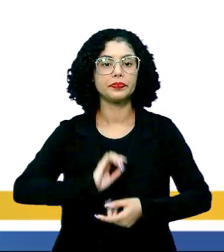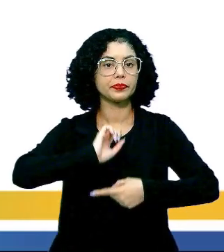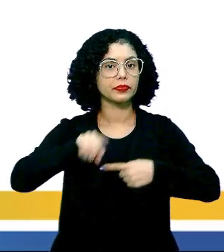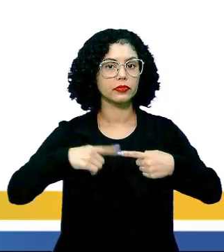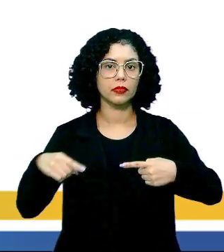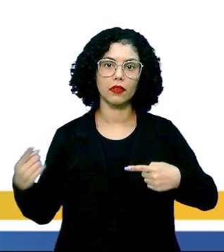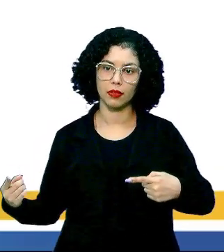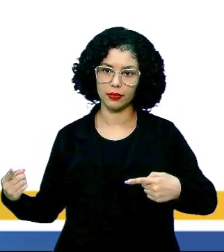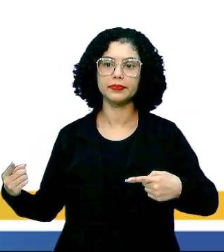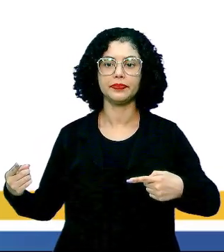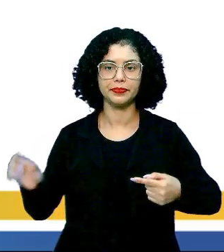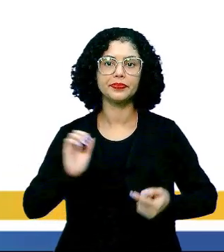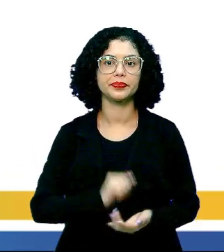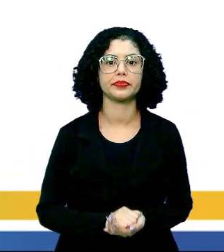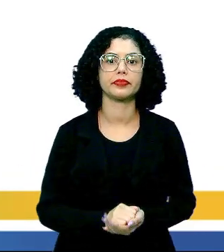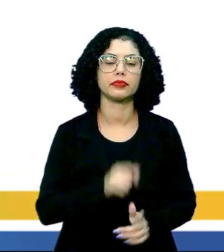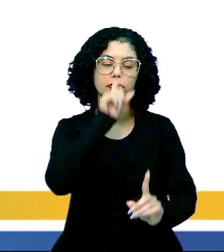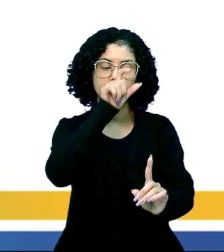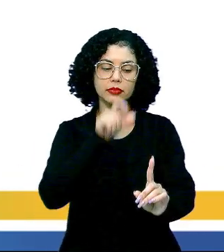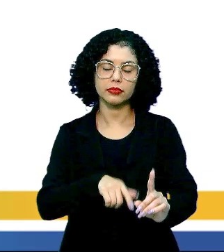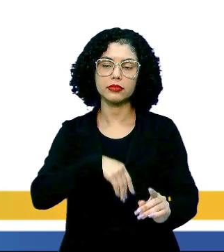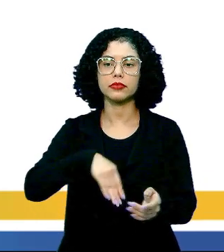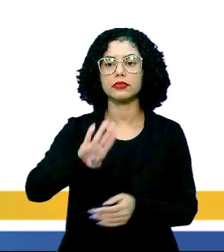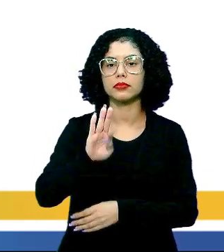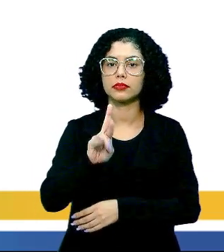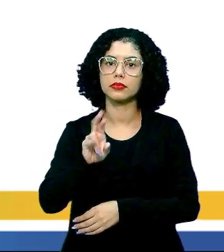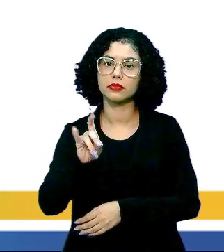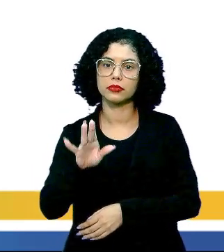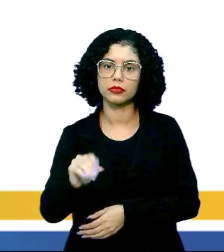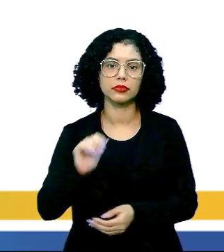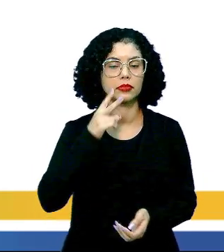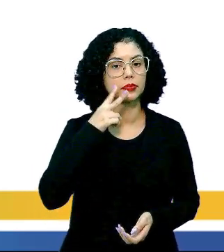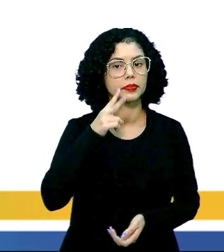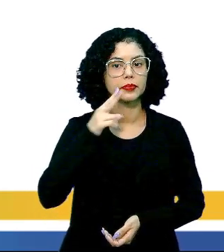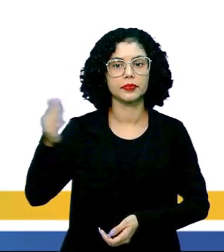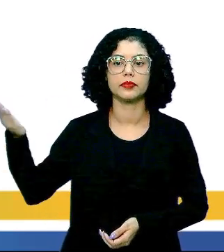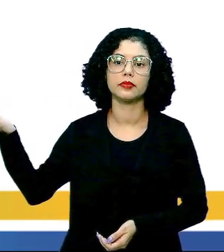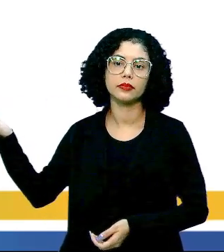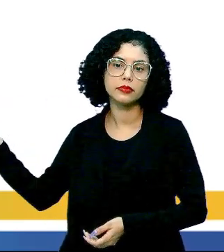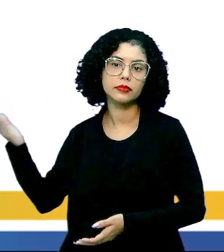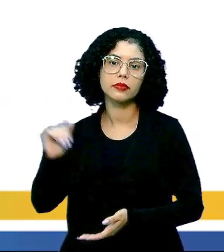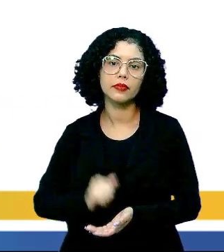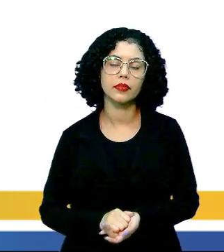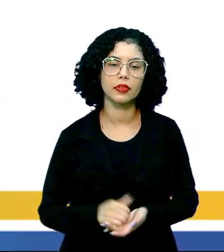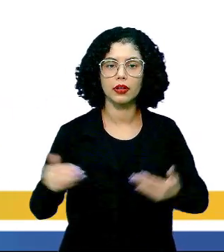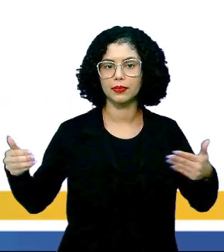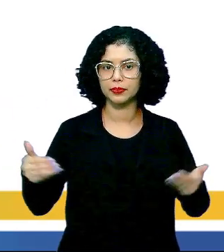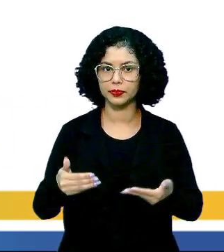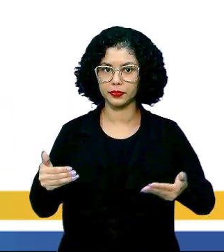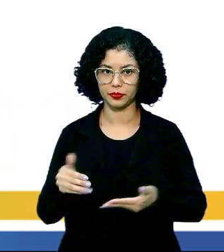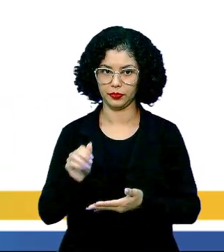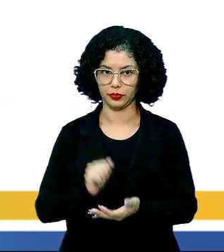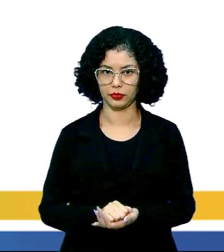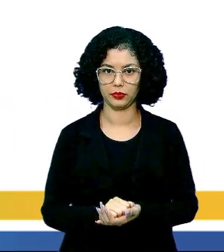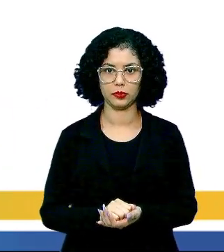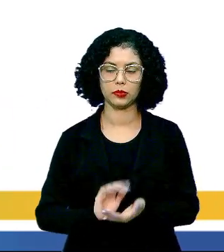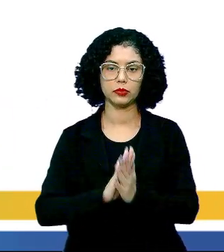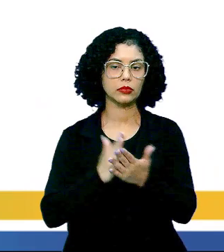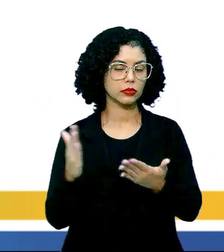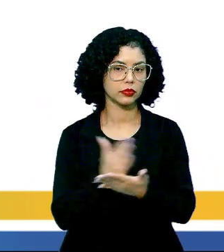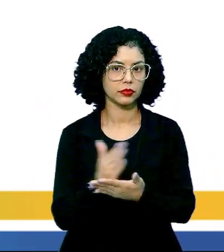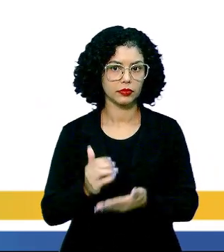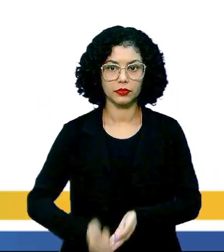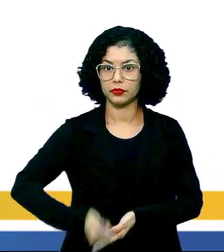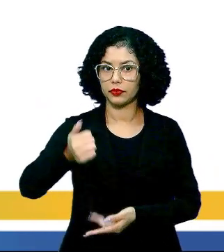livro didático, a referência bibliográfica que vocês estão observando neste momento, o livro